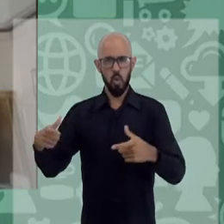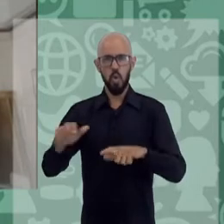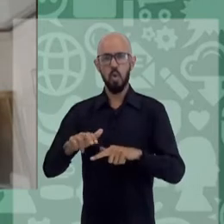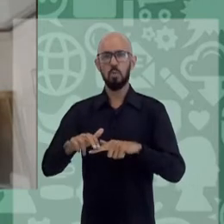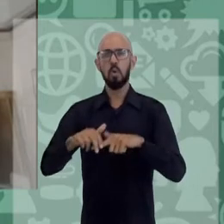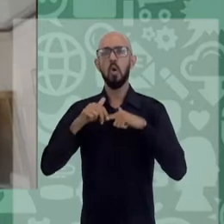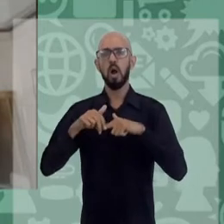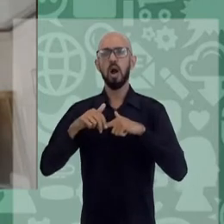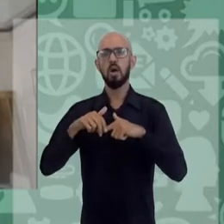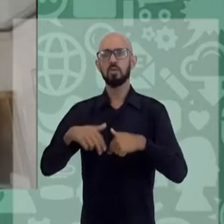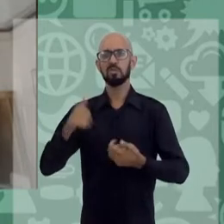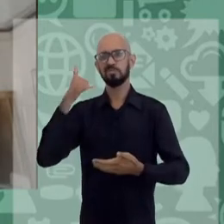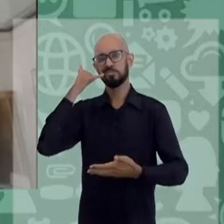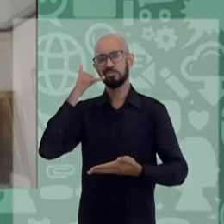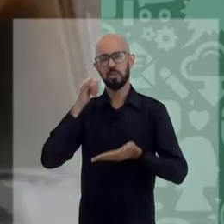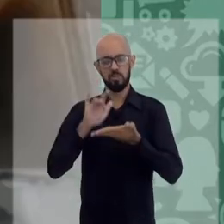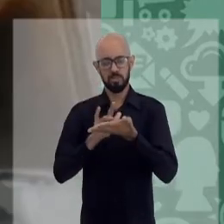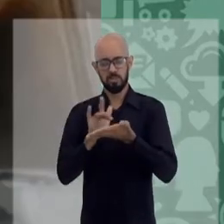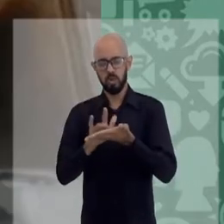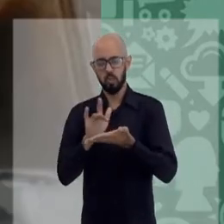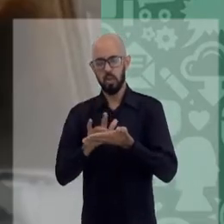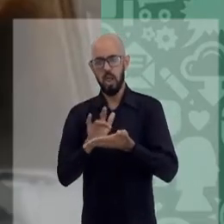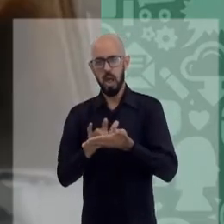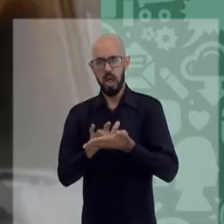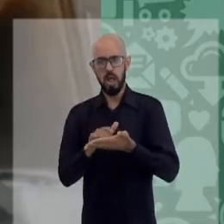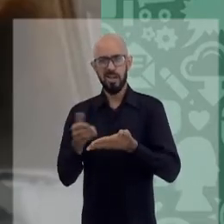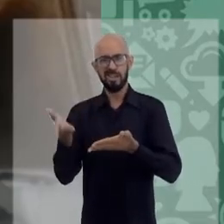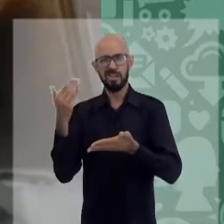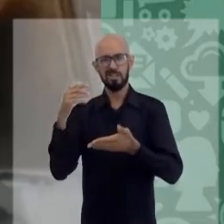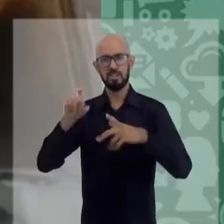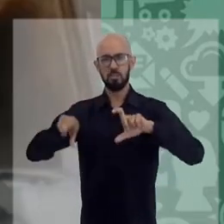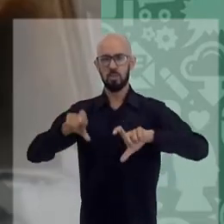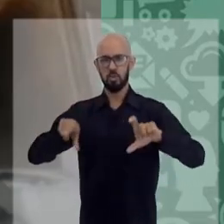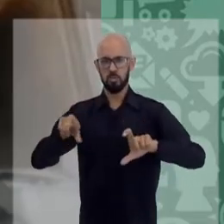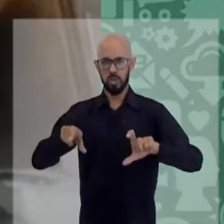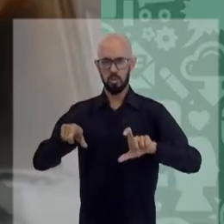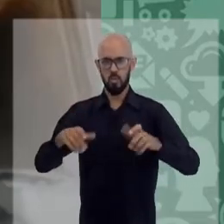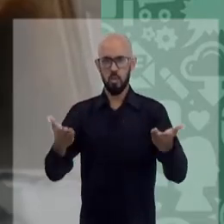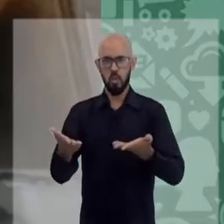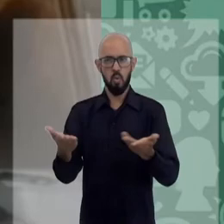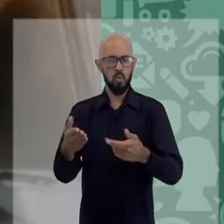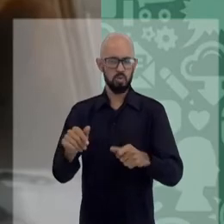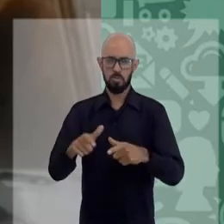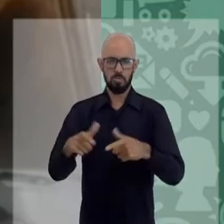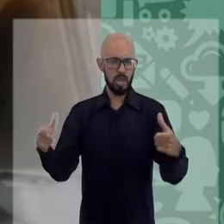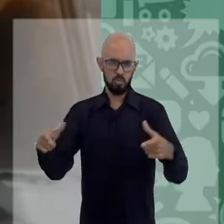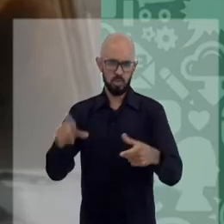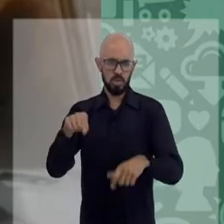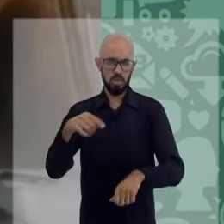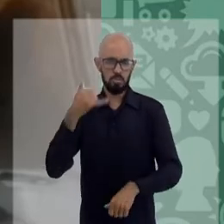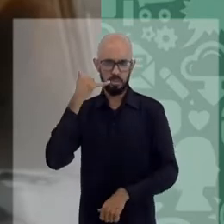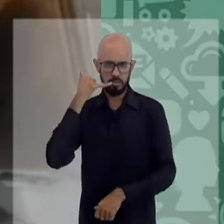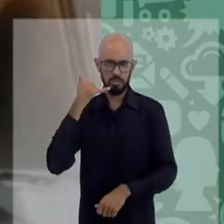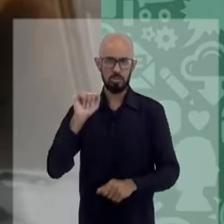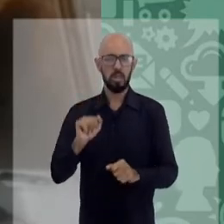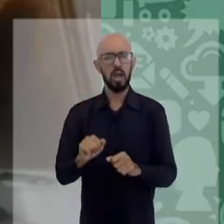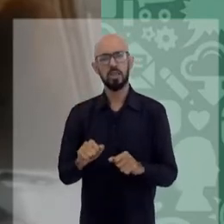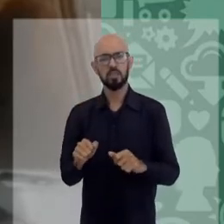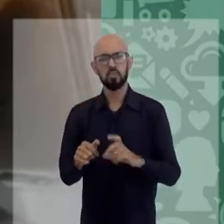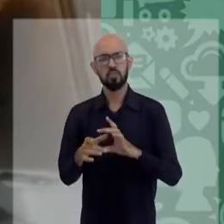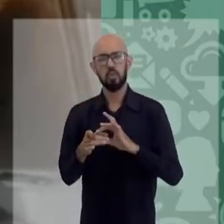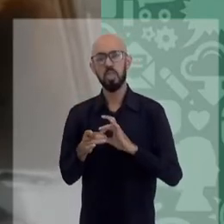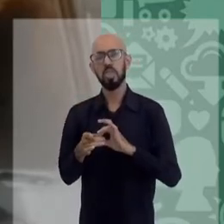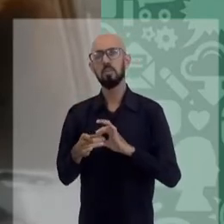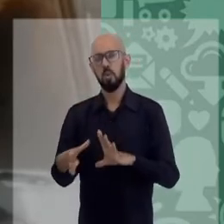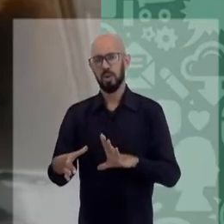e isso graças ao telefone celular, porque antes o acesso era pelo computador, agora eminentemente pelo celular. Então, isso